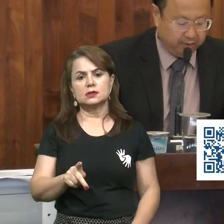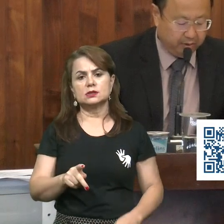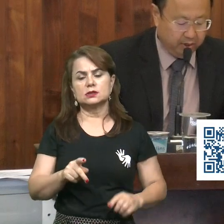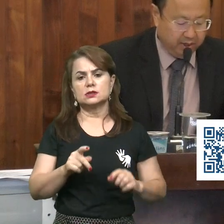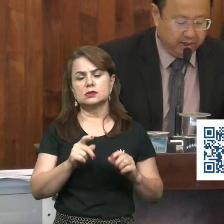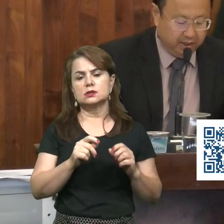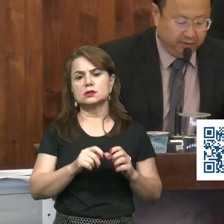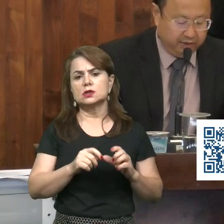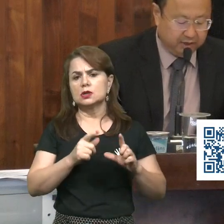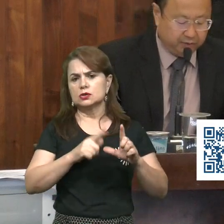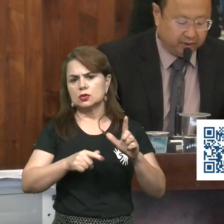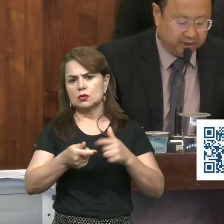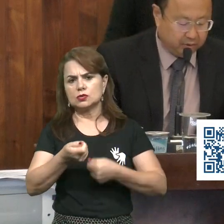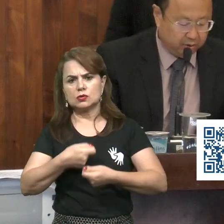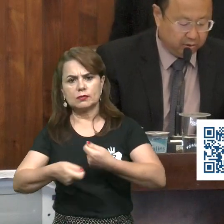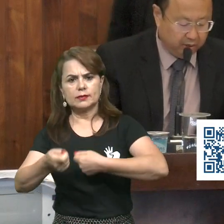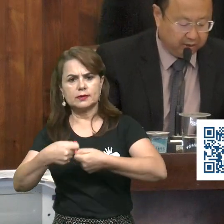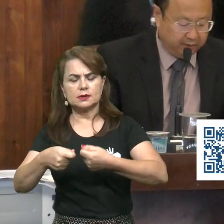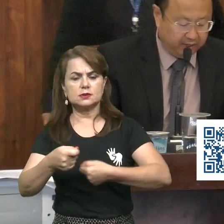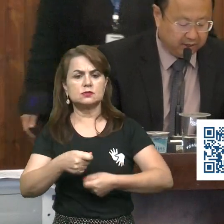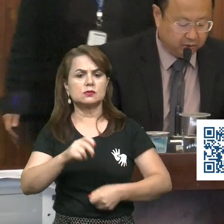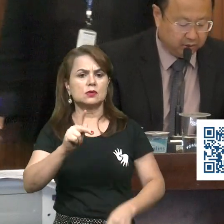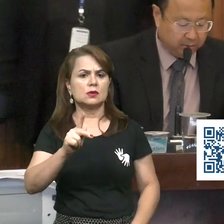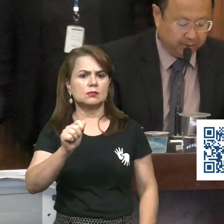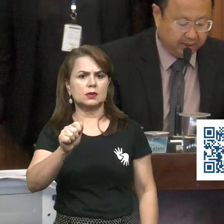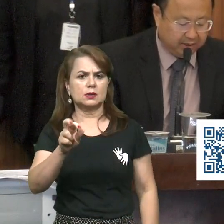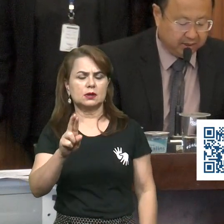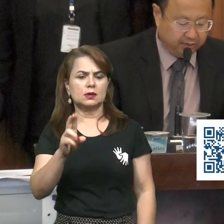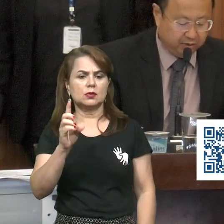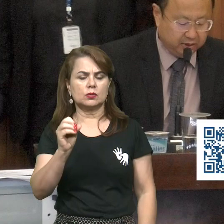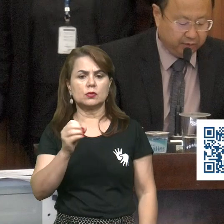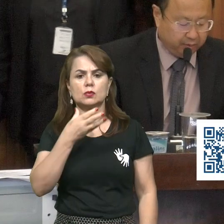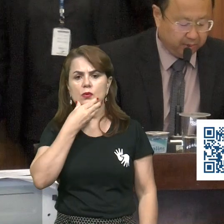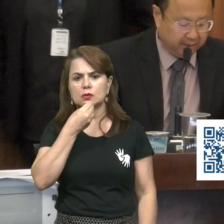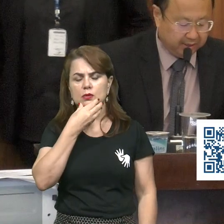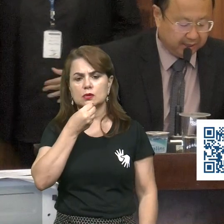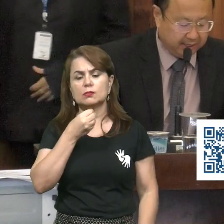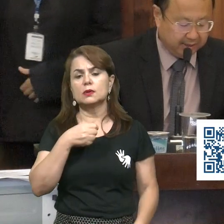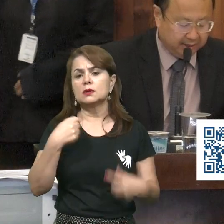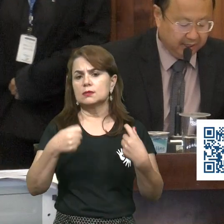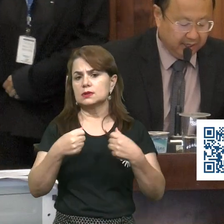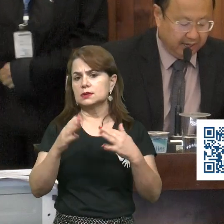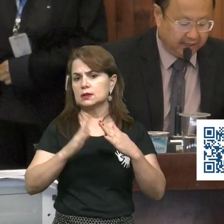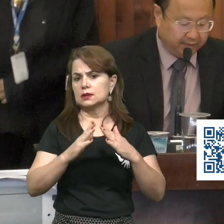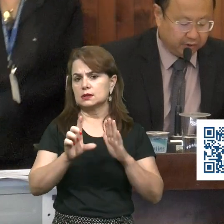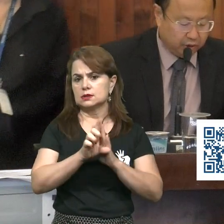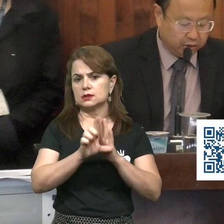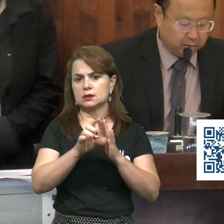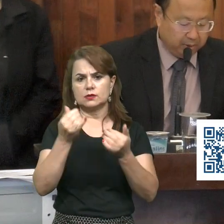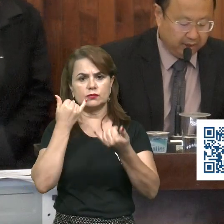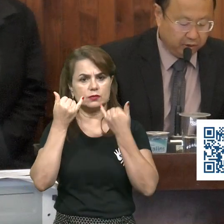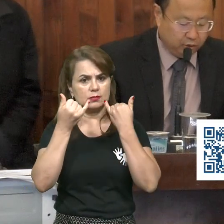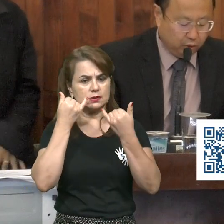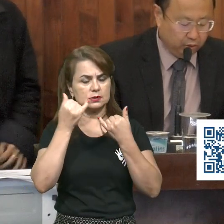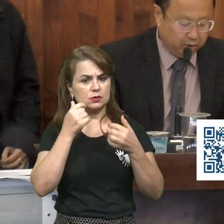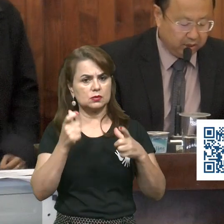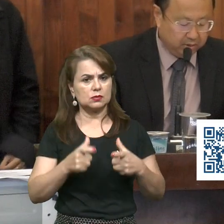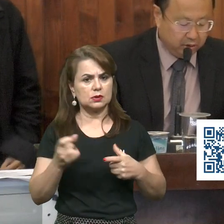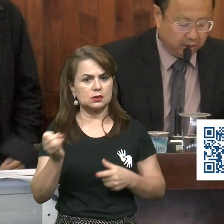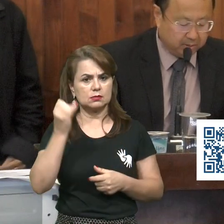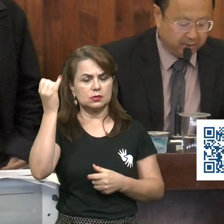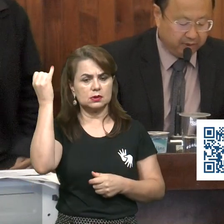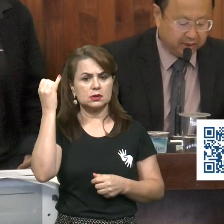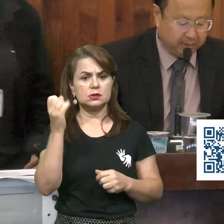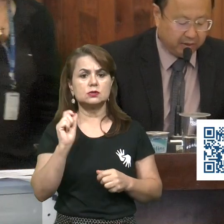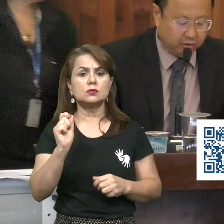Pedro Pavão, que envide esforços de acordo com a esfera de suas competências, servindo-se informado dessa casa, através dos órgãos competentes, o cronograma